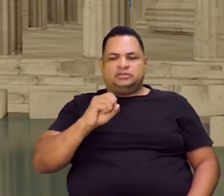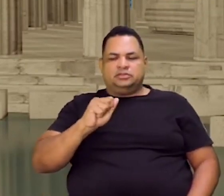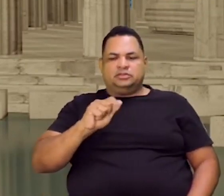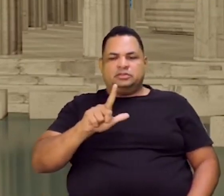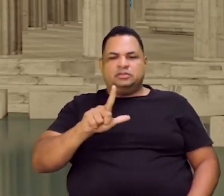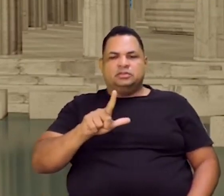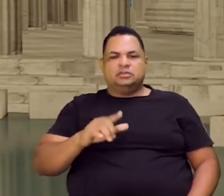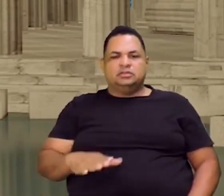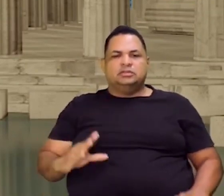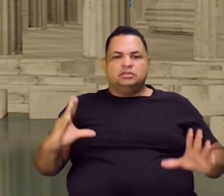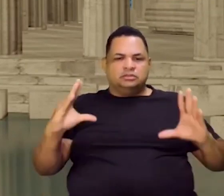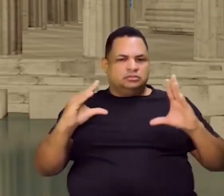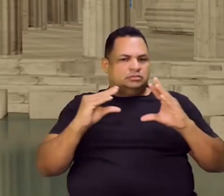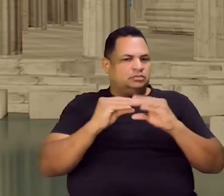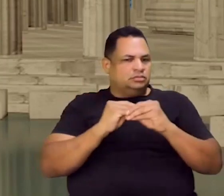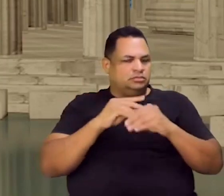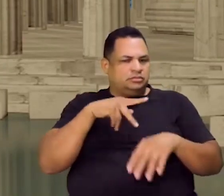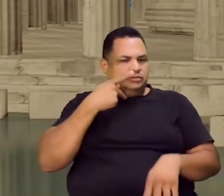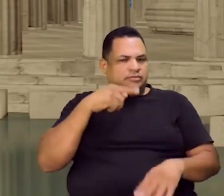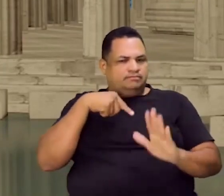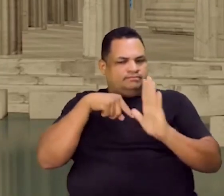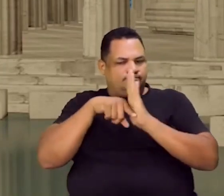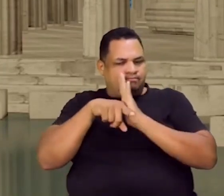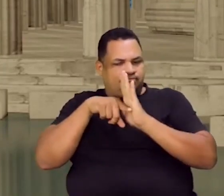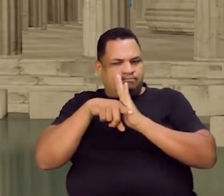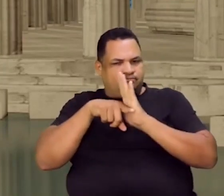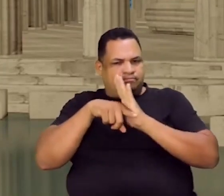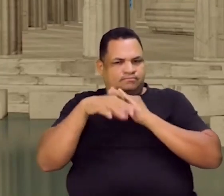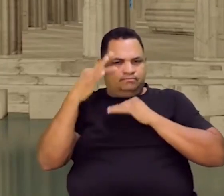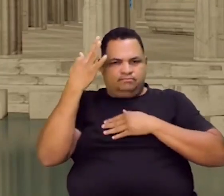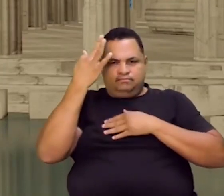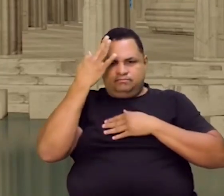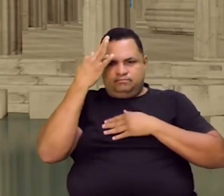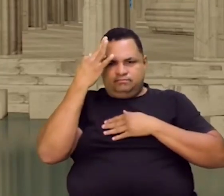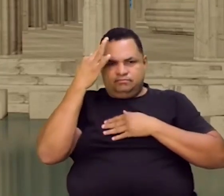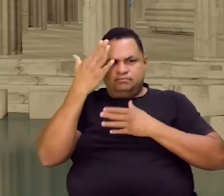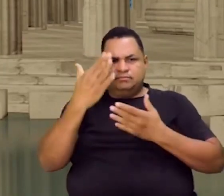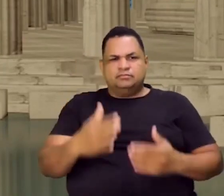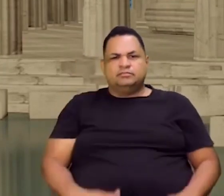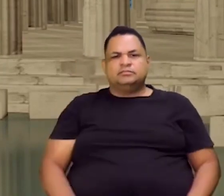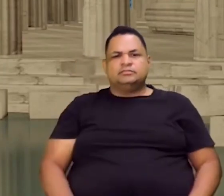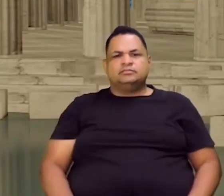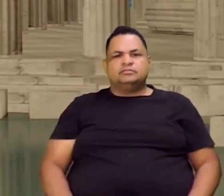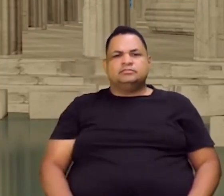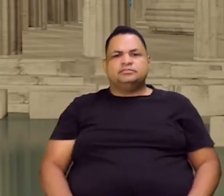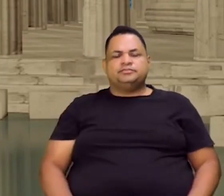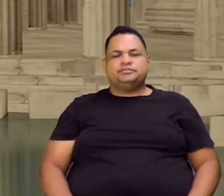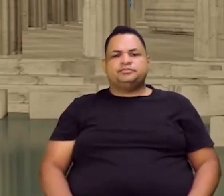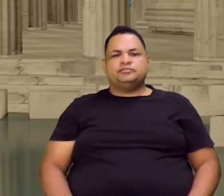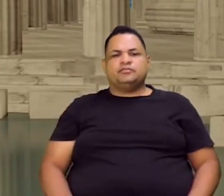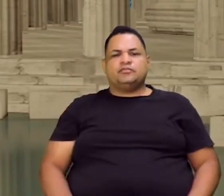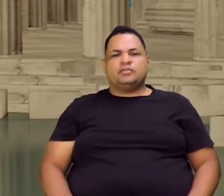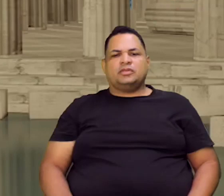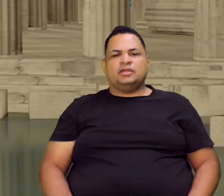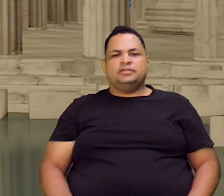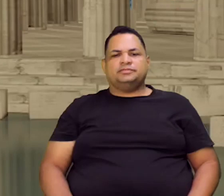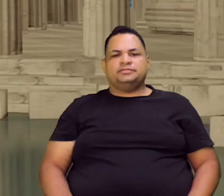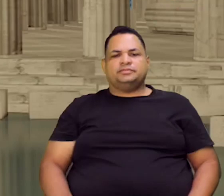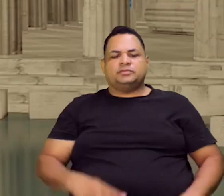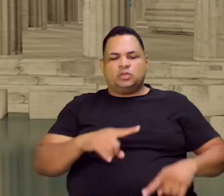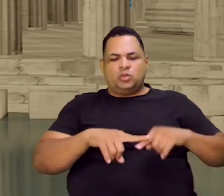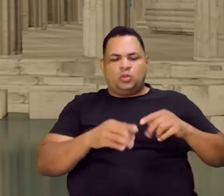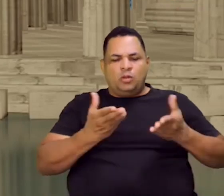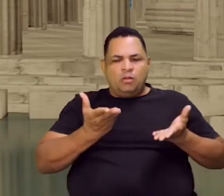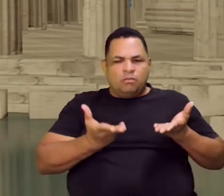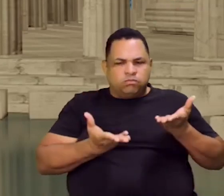resumidamente, tá? Eu não sou especialista, mas vamos fazer uma análise filosófica, né, do pensamento. É como se há corpos pesados, né?